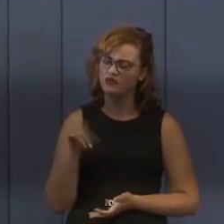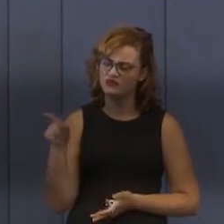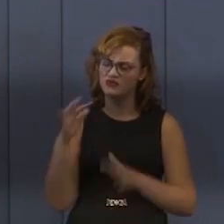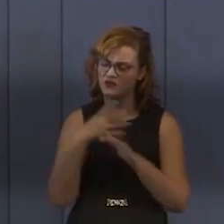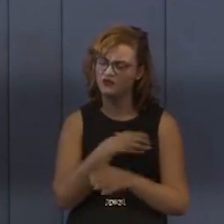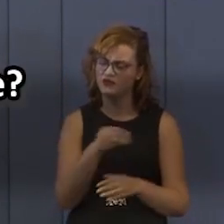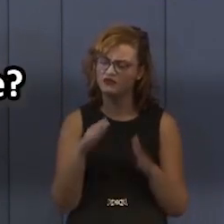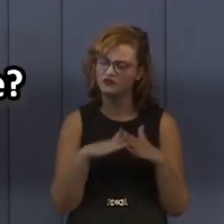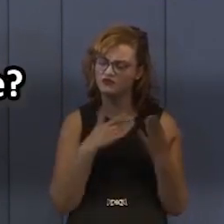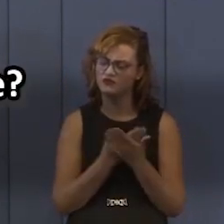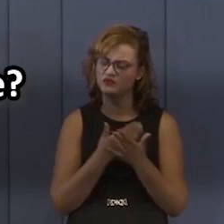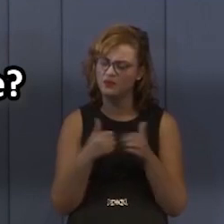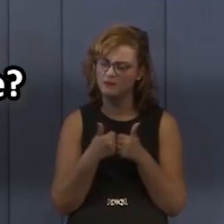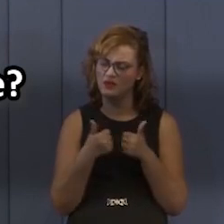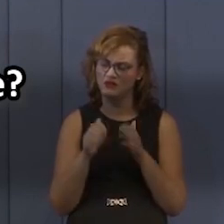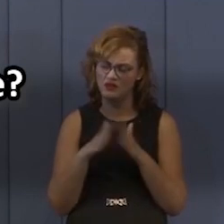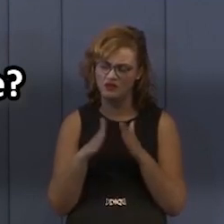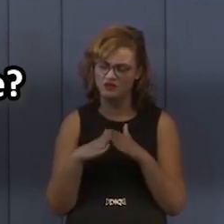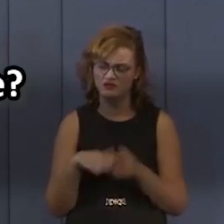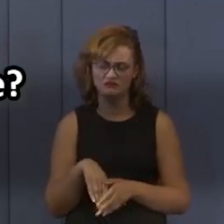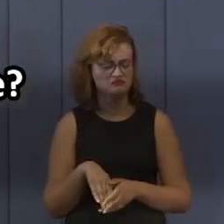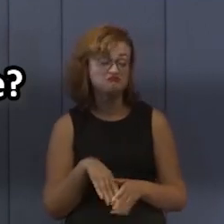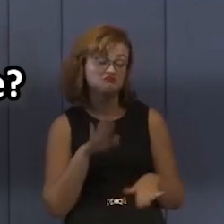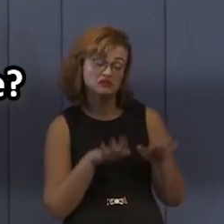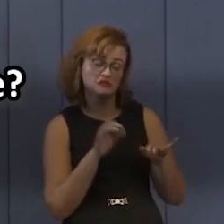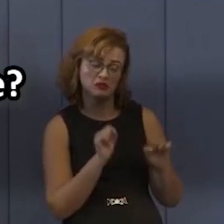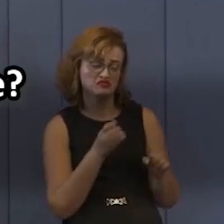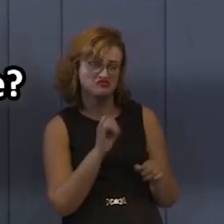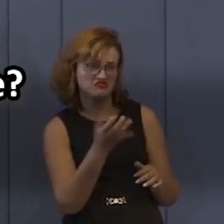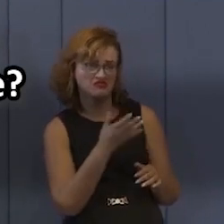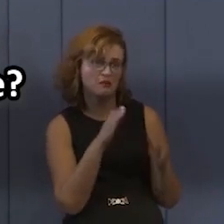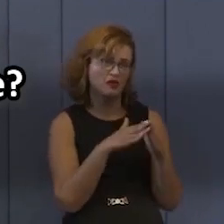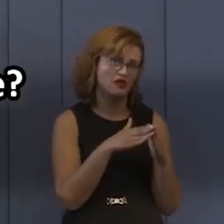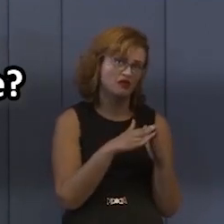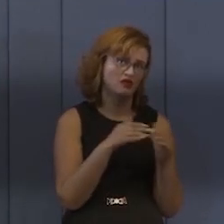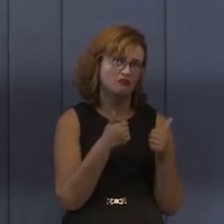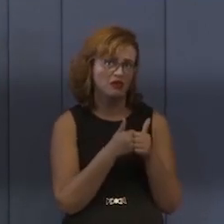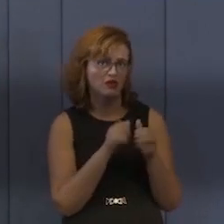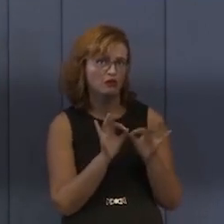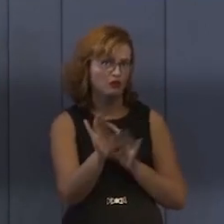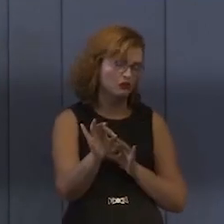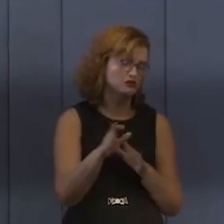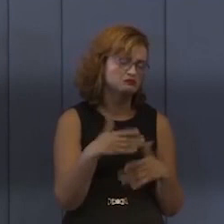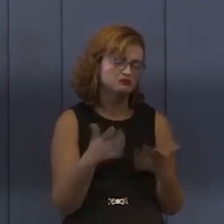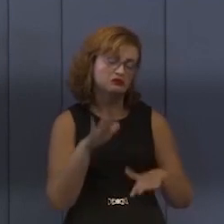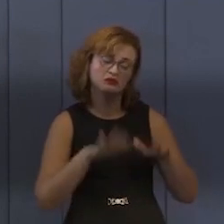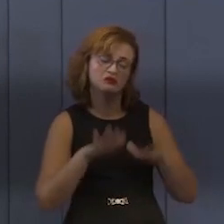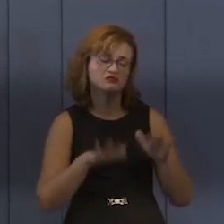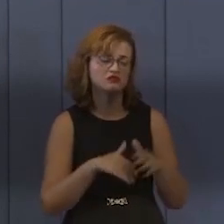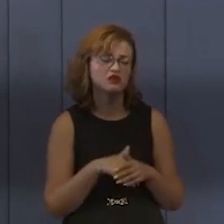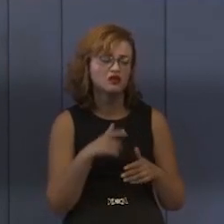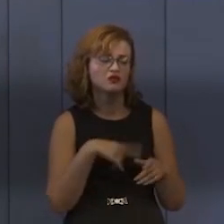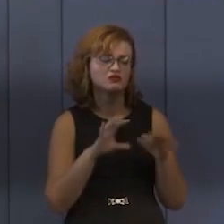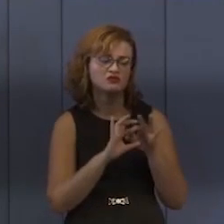paraná. Aí o seu filho estuda perto de onde você mora? Pode estudar perto, pode estudar